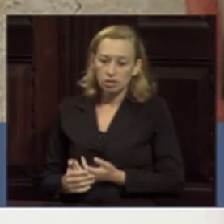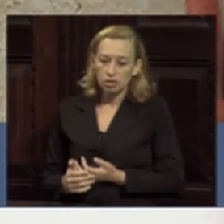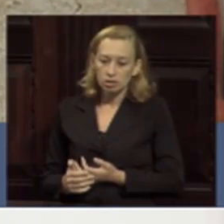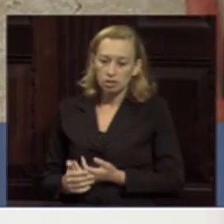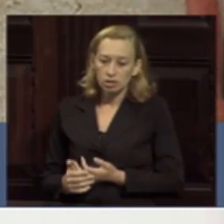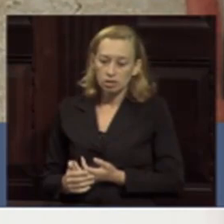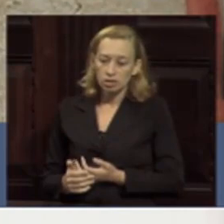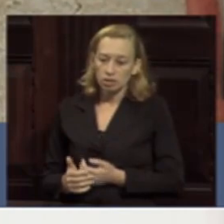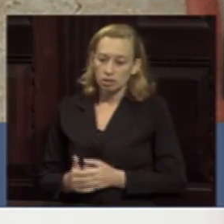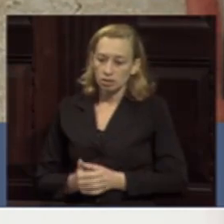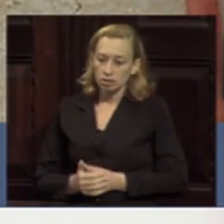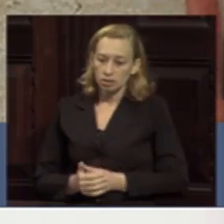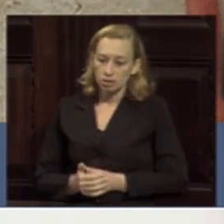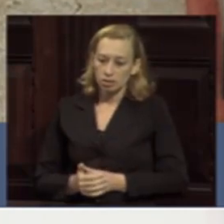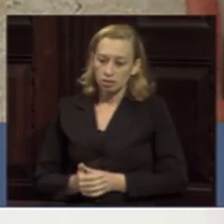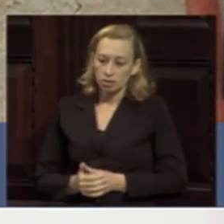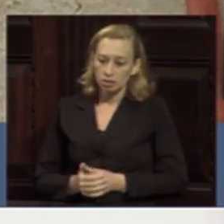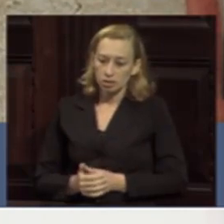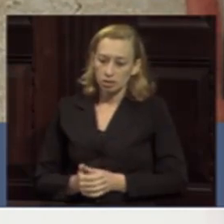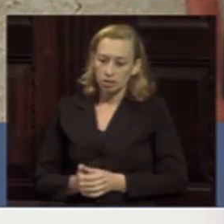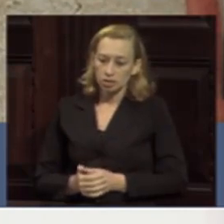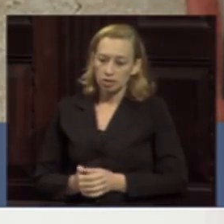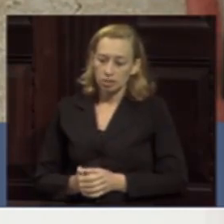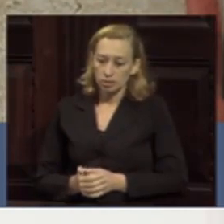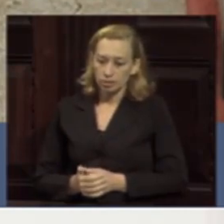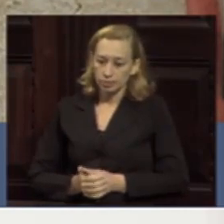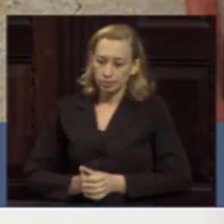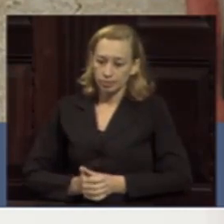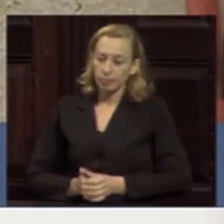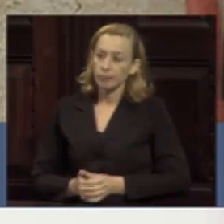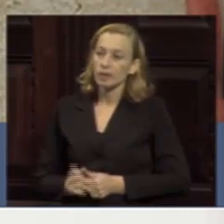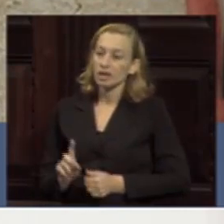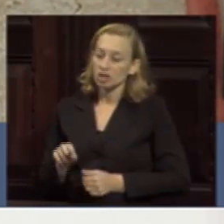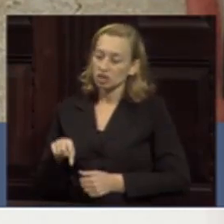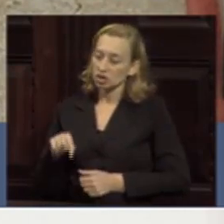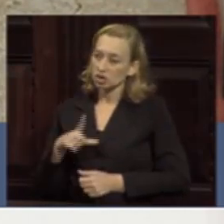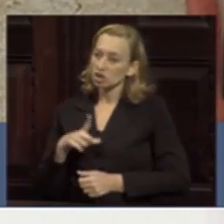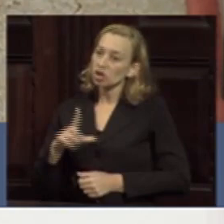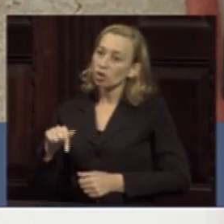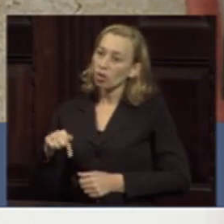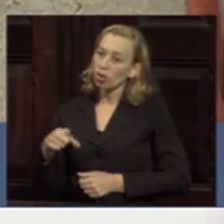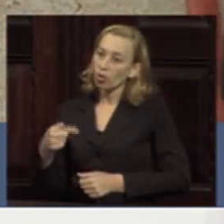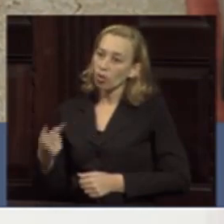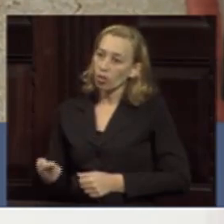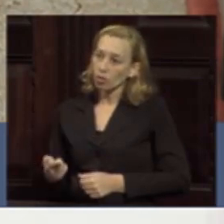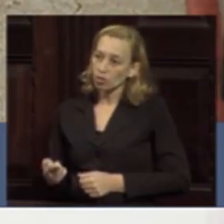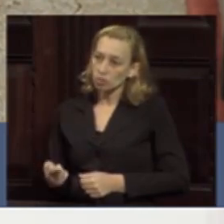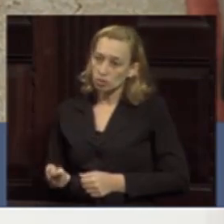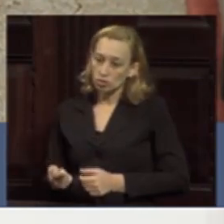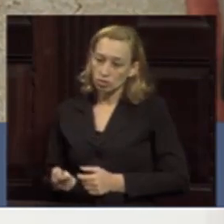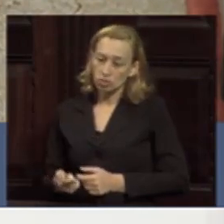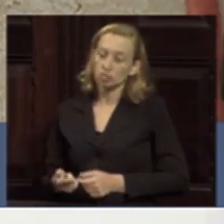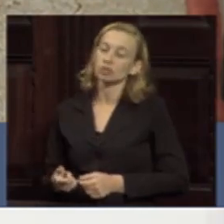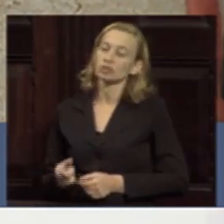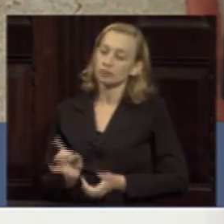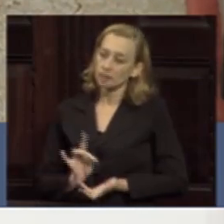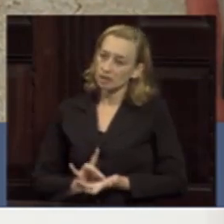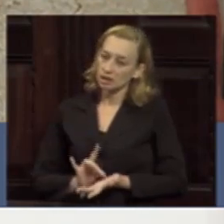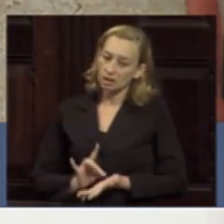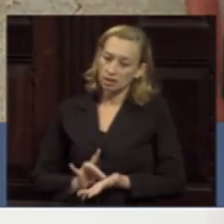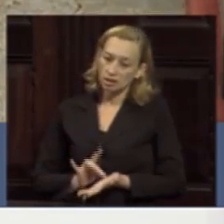11ª ação que ele impetrava contra mim. Mas que tinham outras. Tivemos outras, sim.